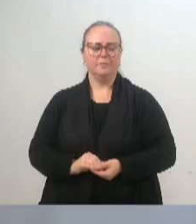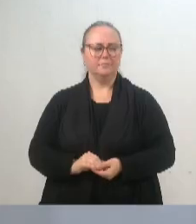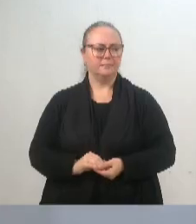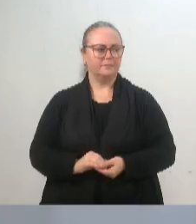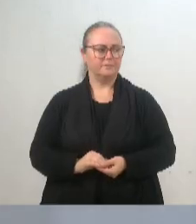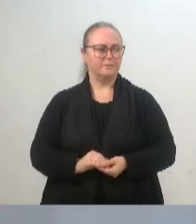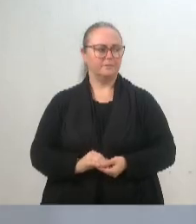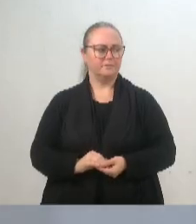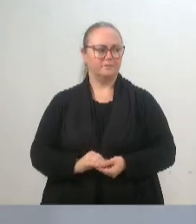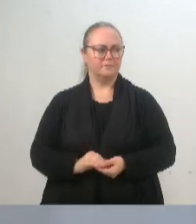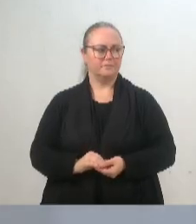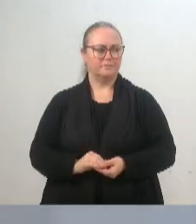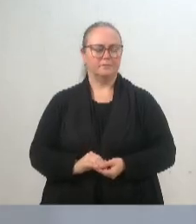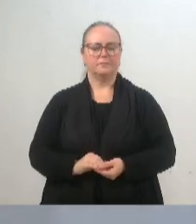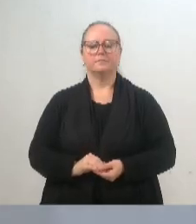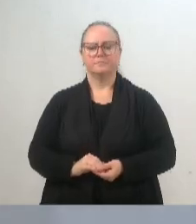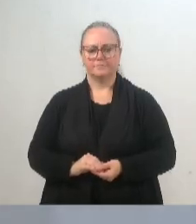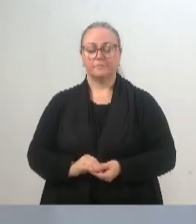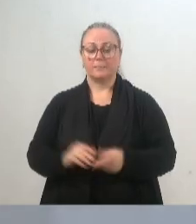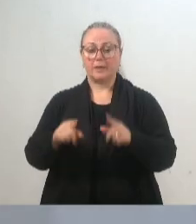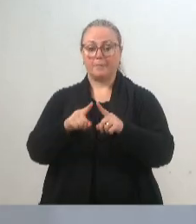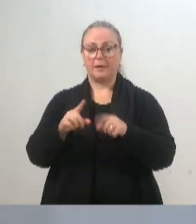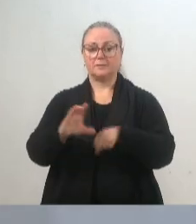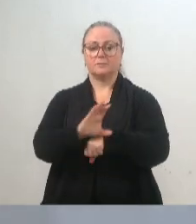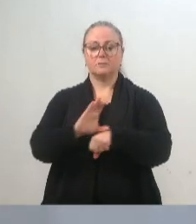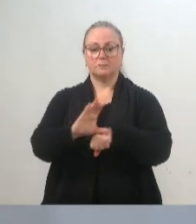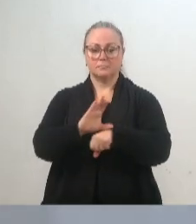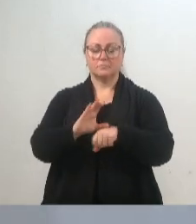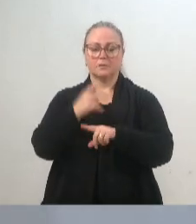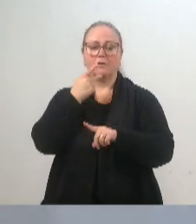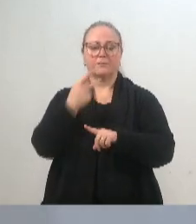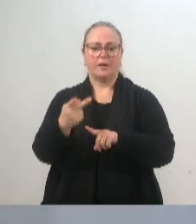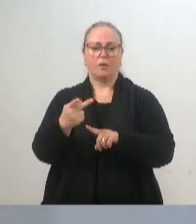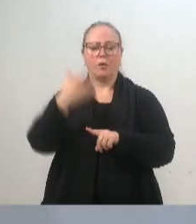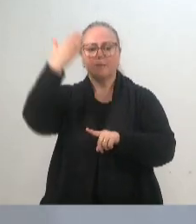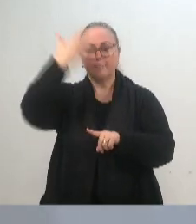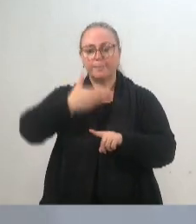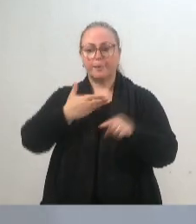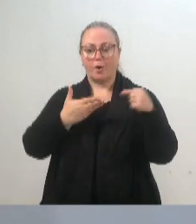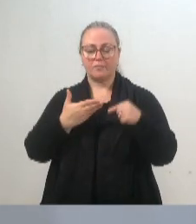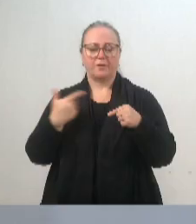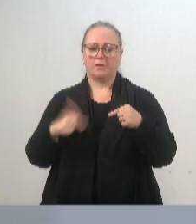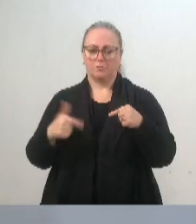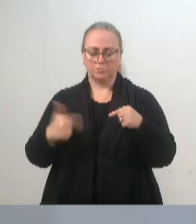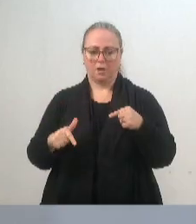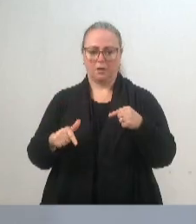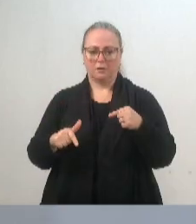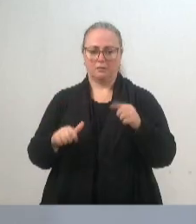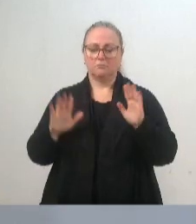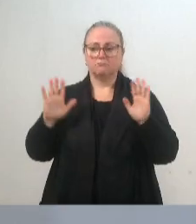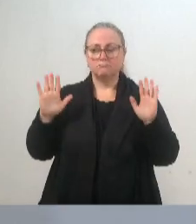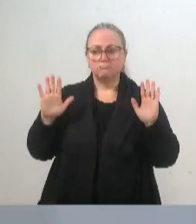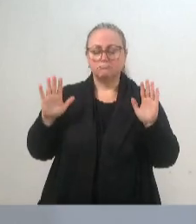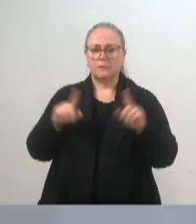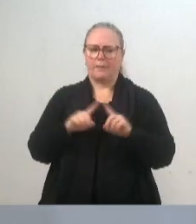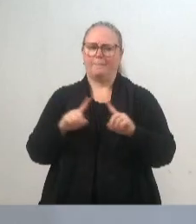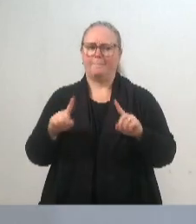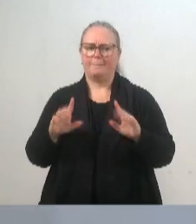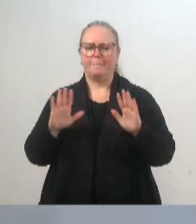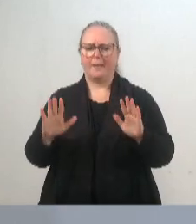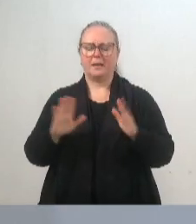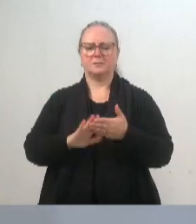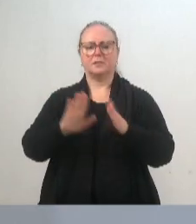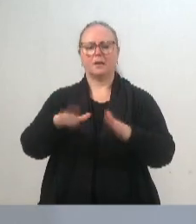Constituição ela diz que ninguém será considerado culpado até que se prove o contrário. Qual foi o